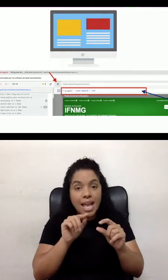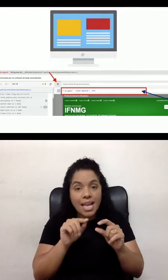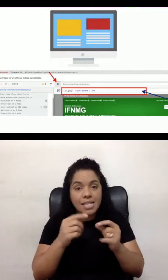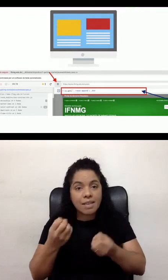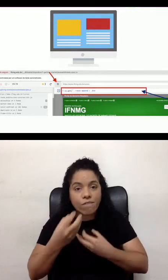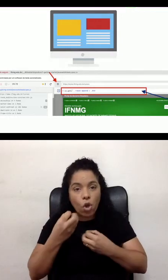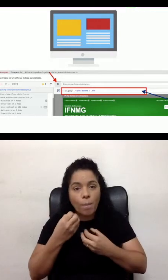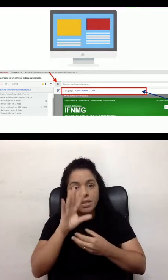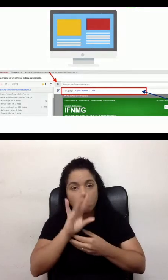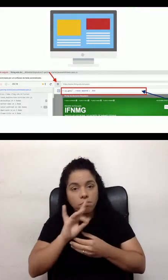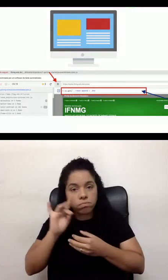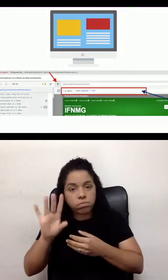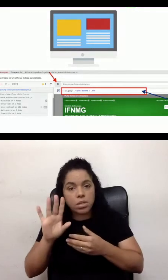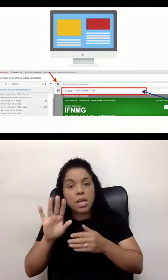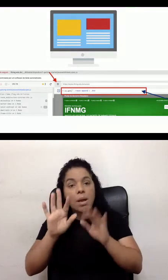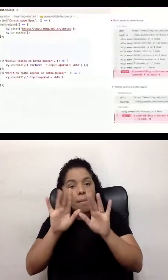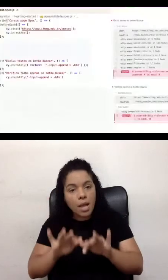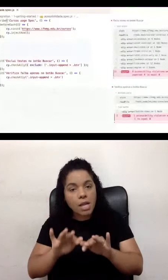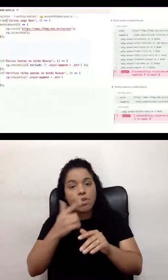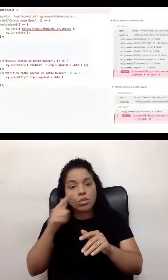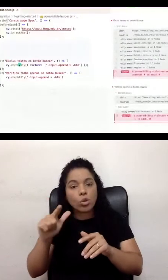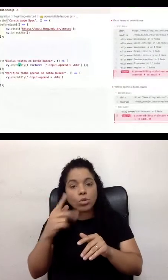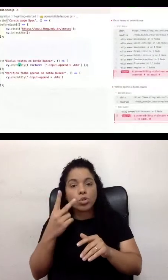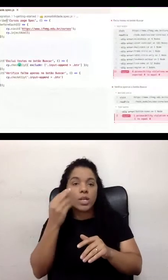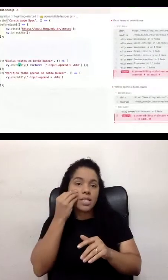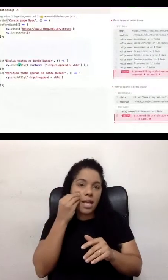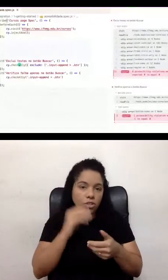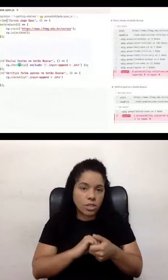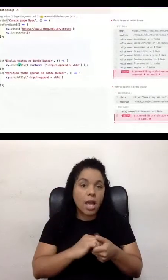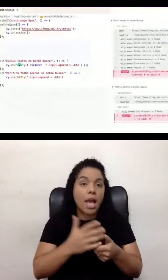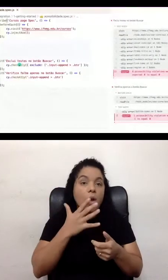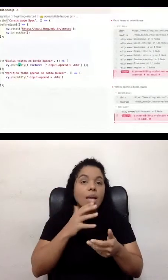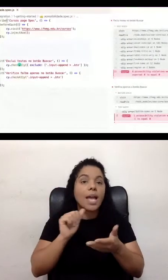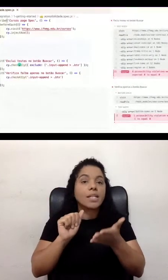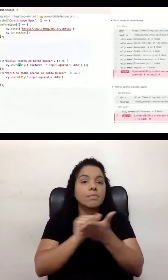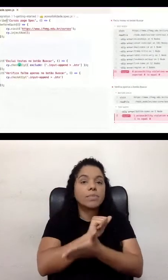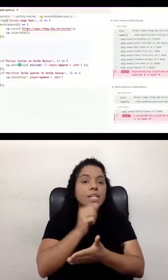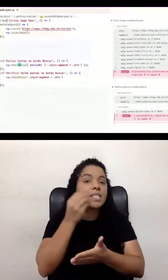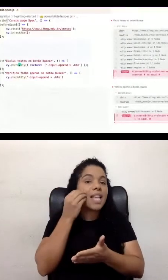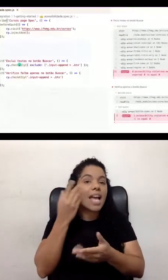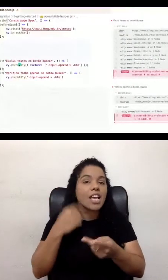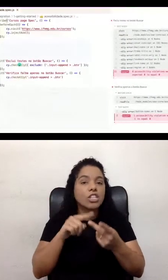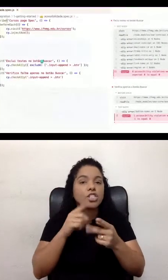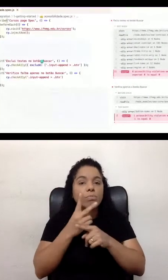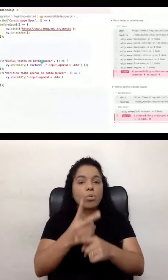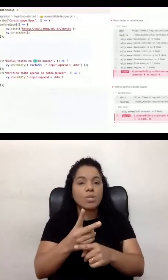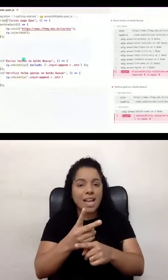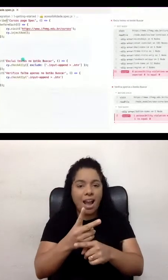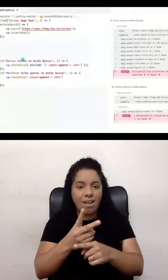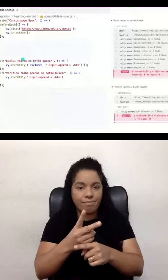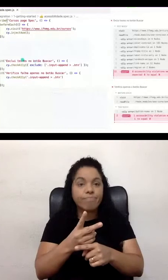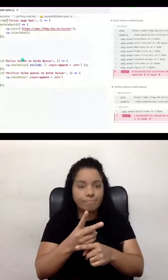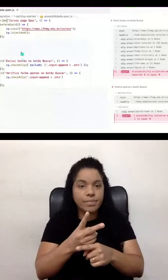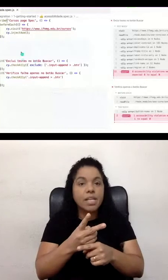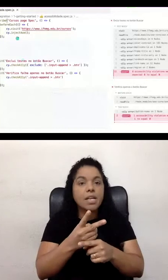para escrever os meus outros dois testes. Então, ó, eu quero excluir os testes no botão buscar. Então, eu